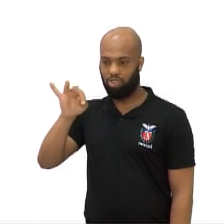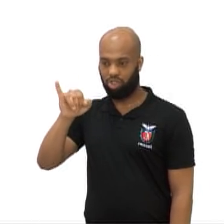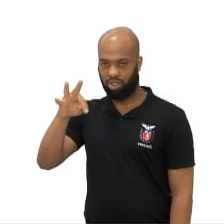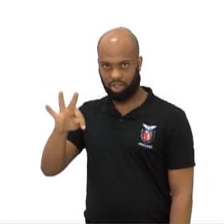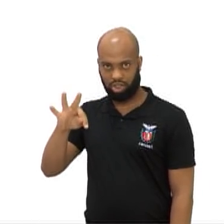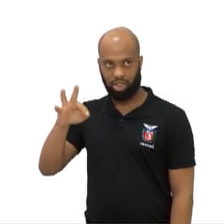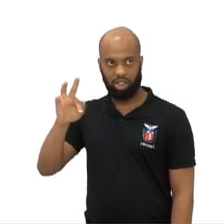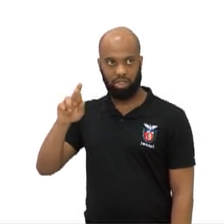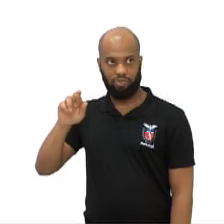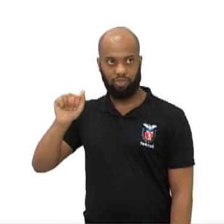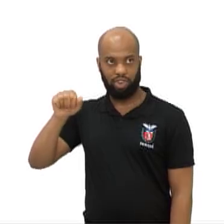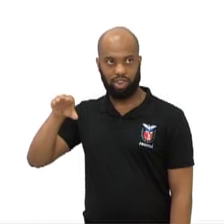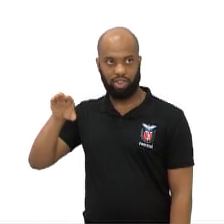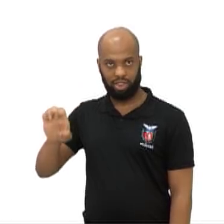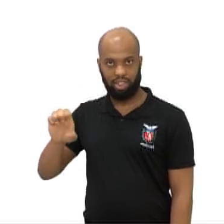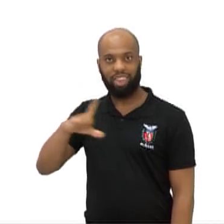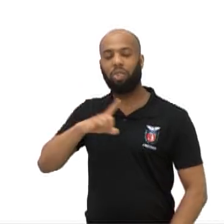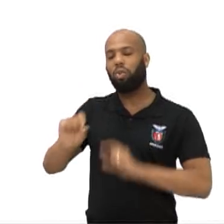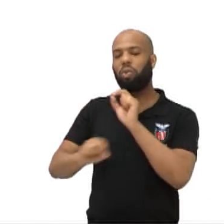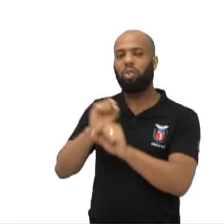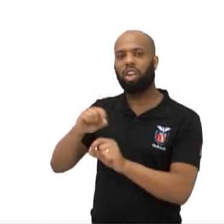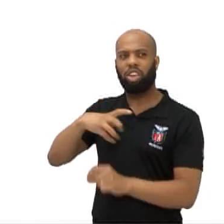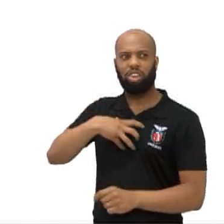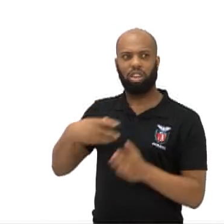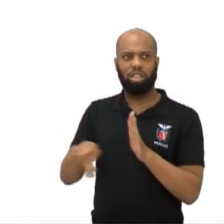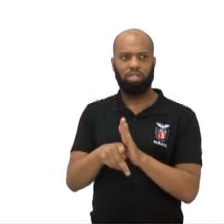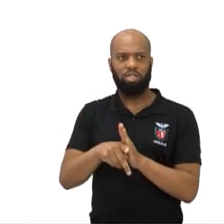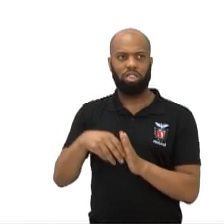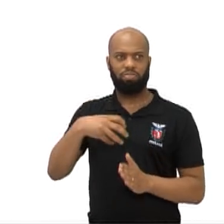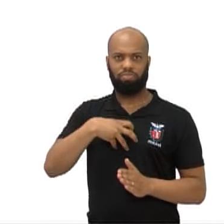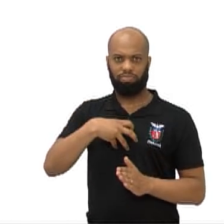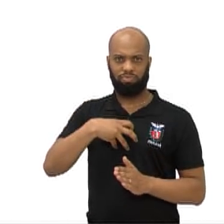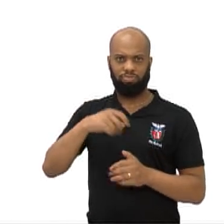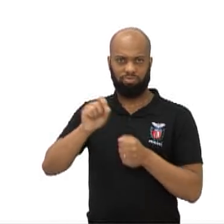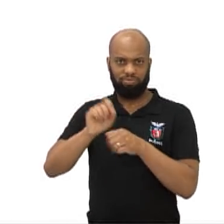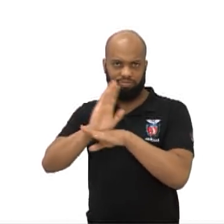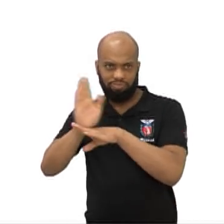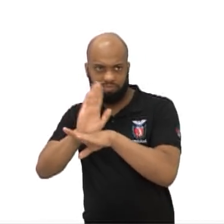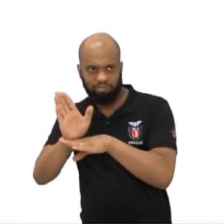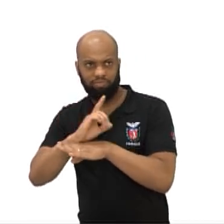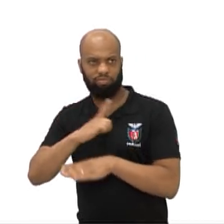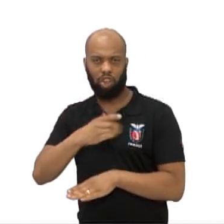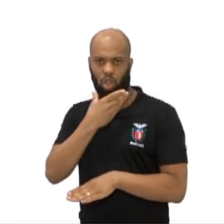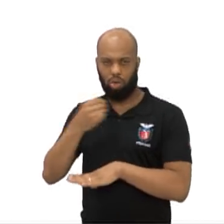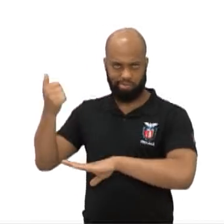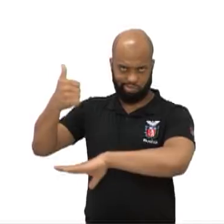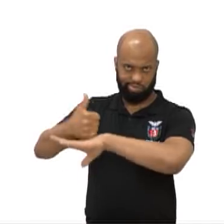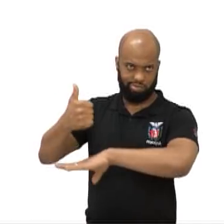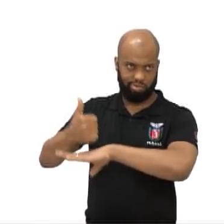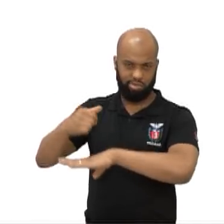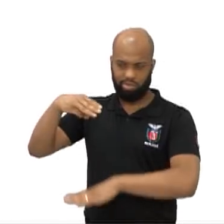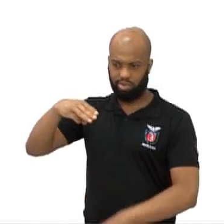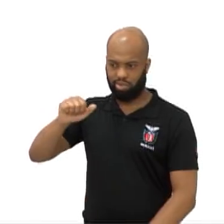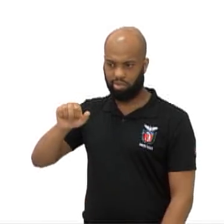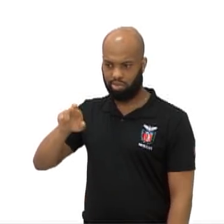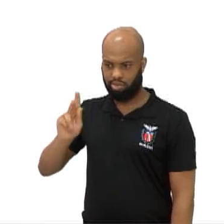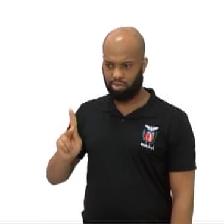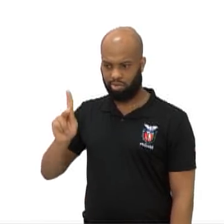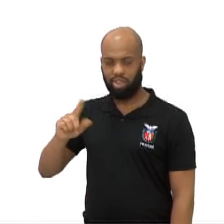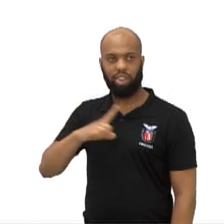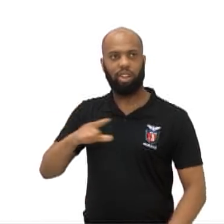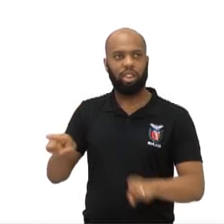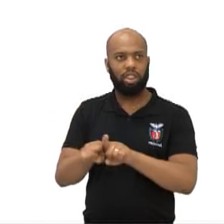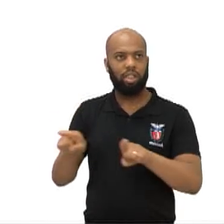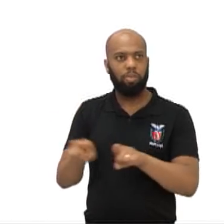por meio de animação computadorizada de fantasia dirigido por Mark Osborne. Irena